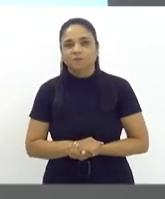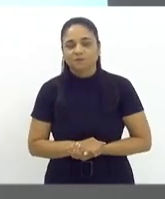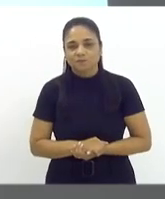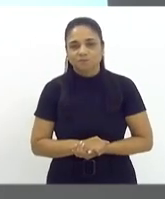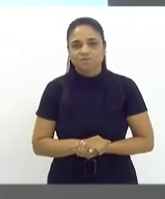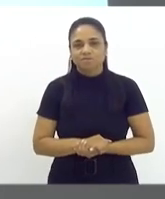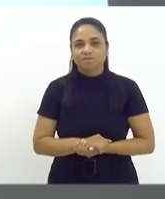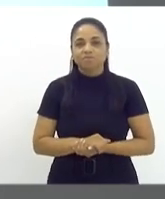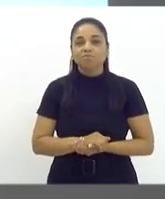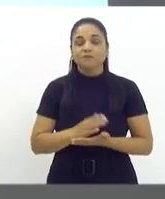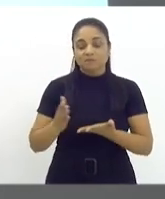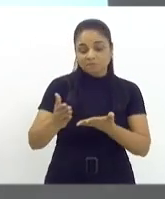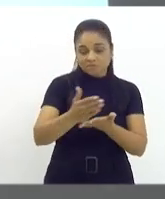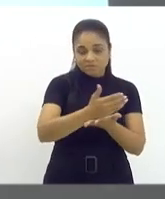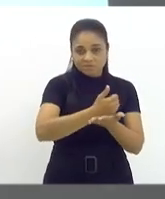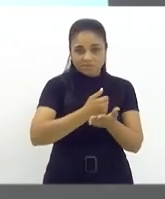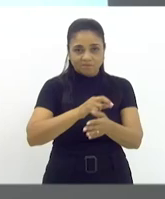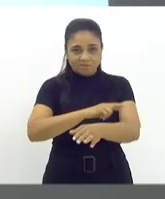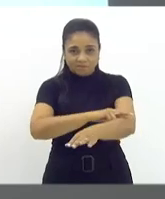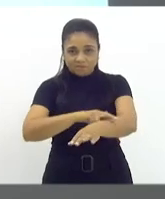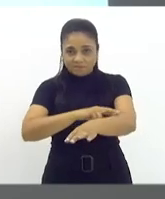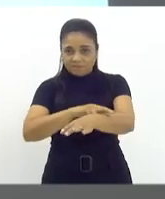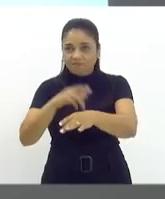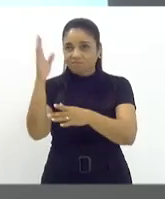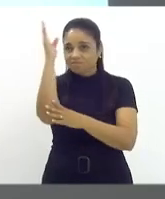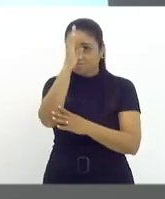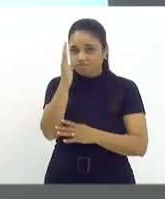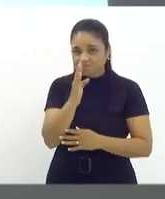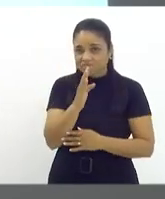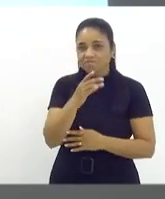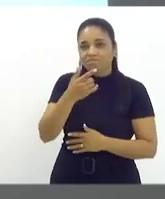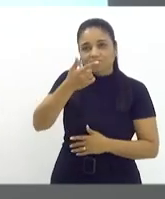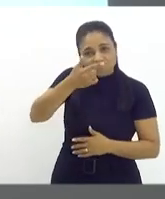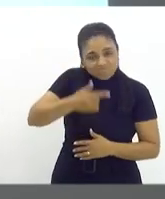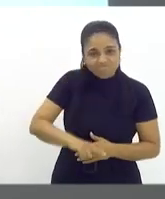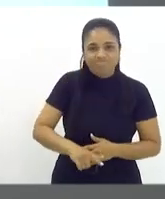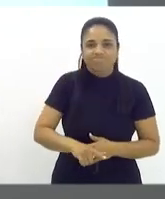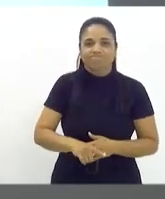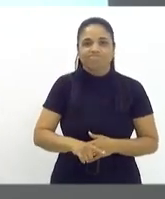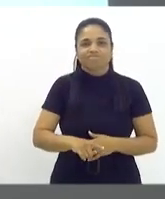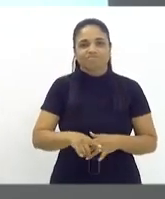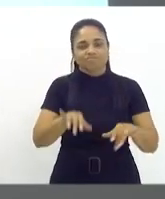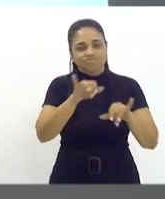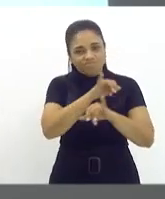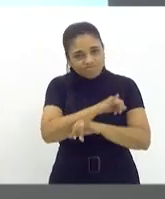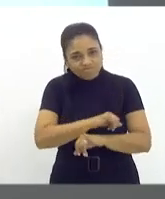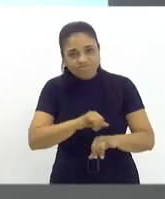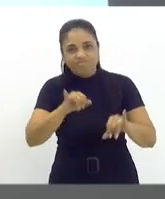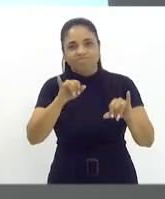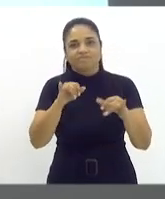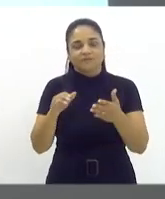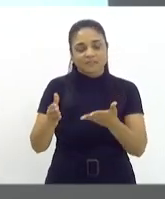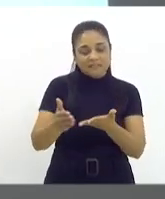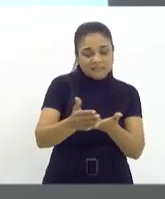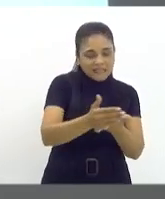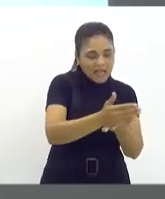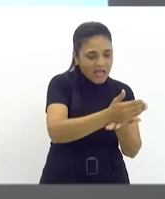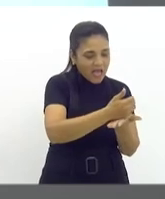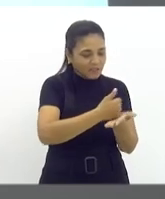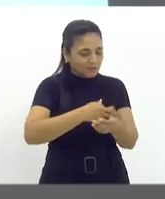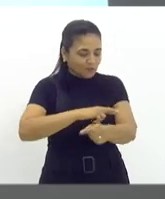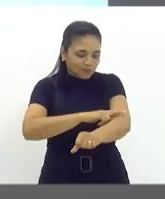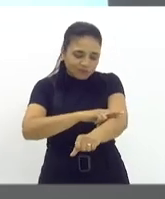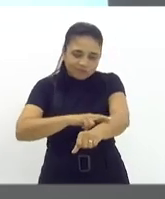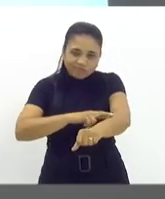dados raciais a nível Nacional mais uma vez nós temos né esses dados raciais né